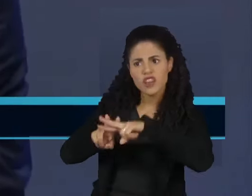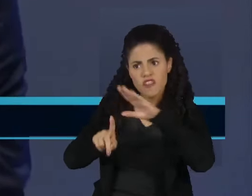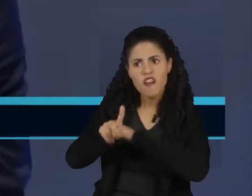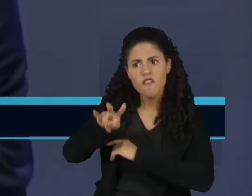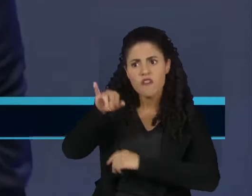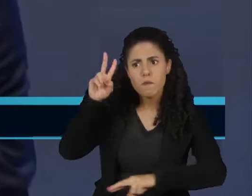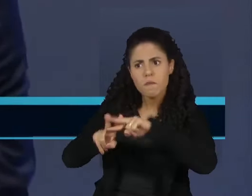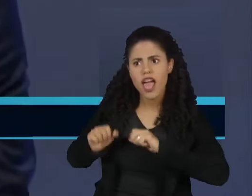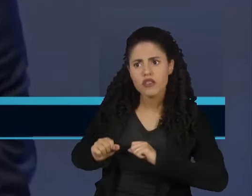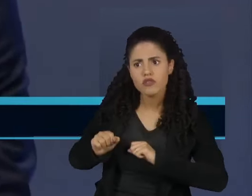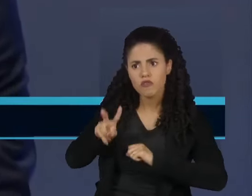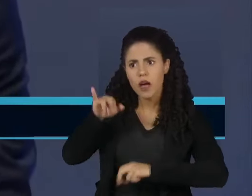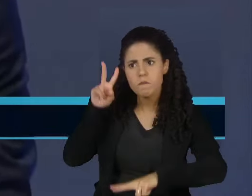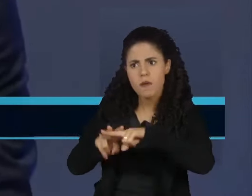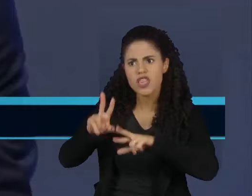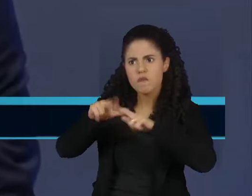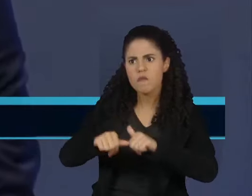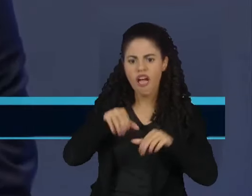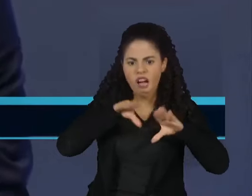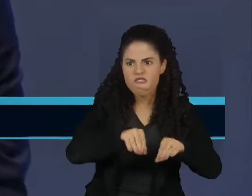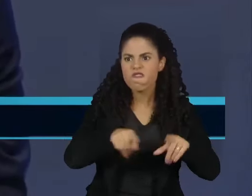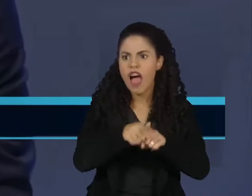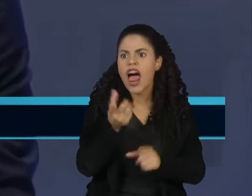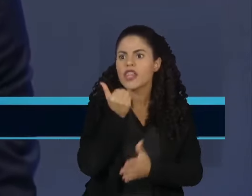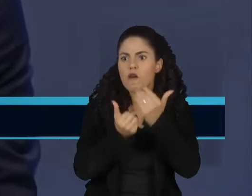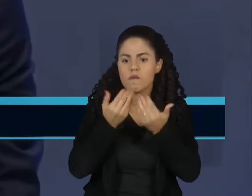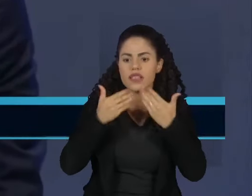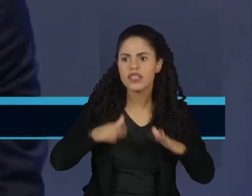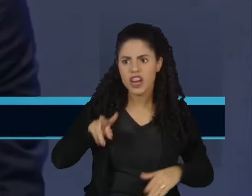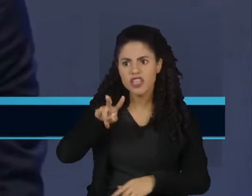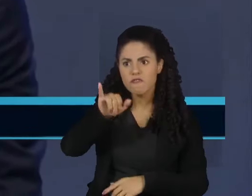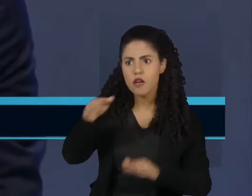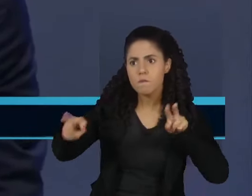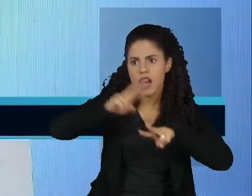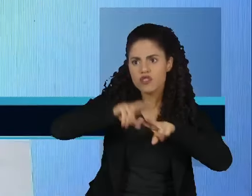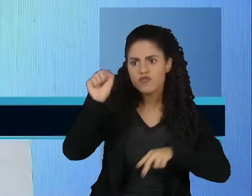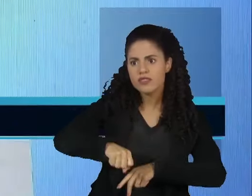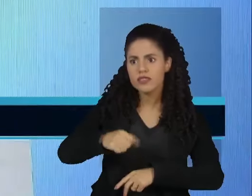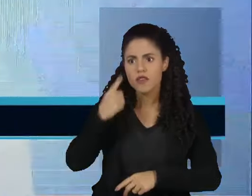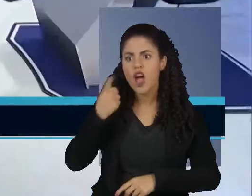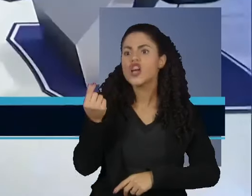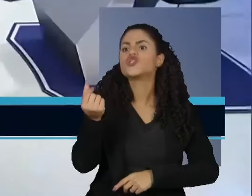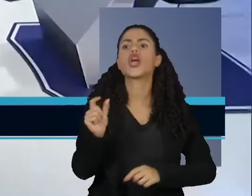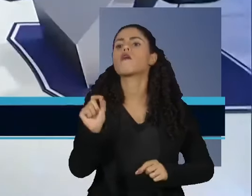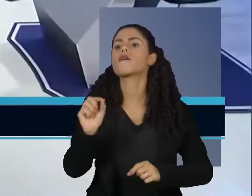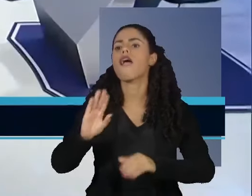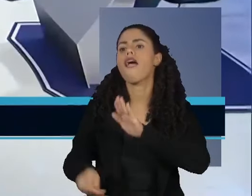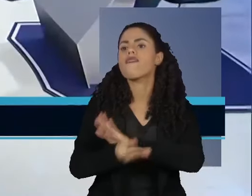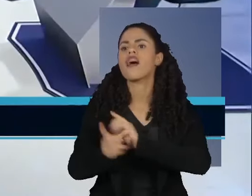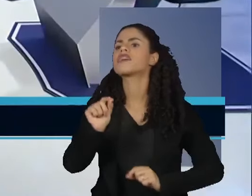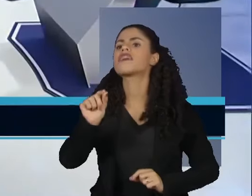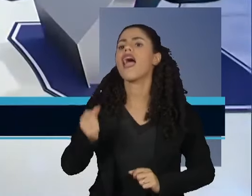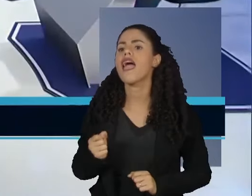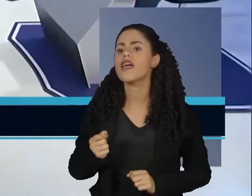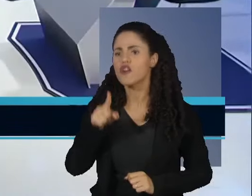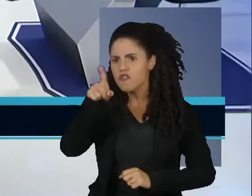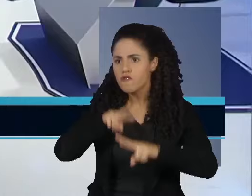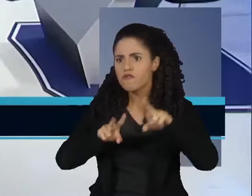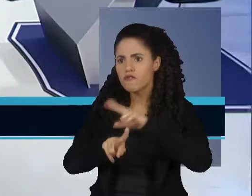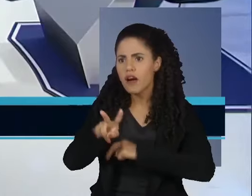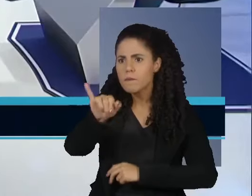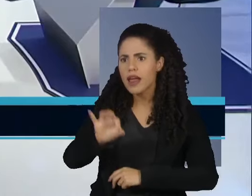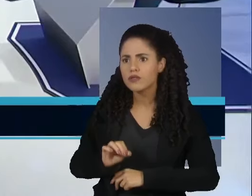por tocar nas merendas das crianças. Vou interromper esse debate. Vai receber dinheiro de crédito. Você vai preso ano que